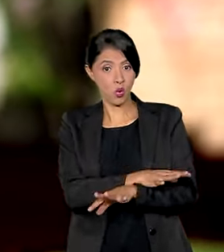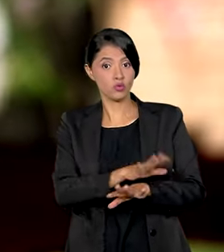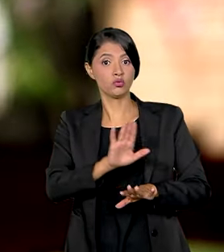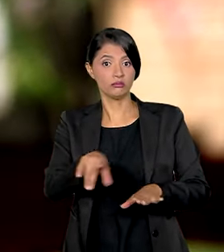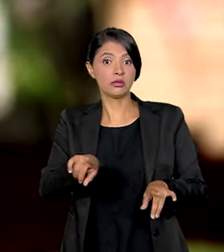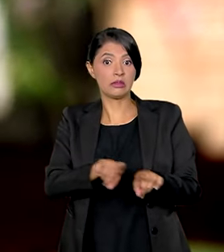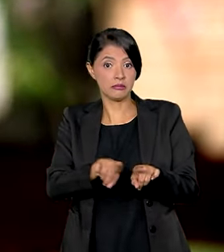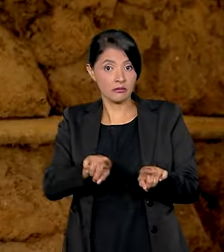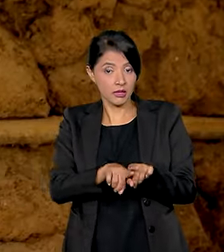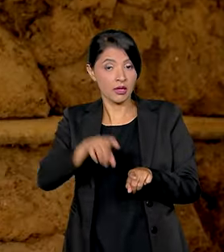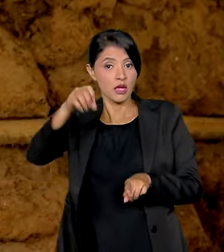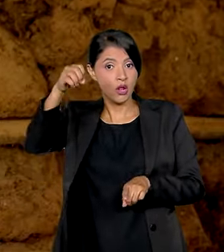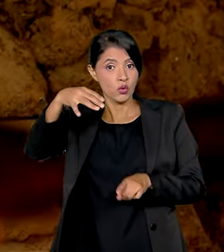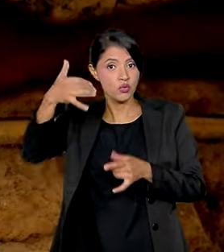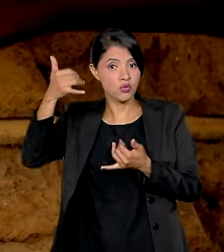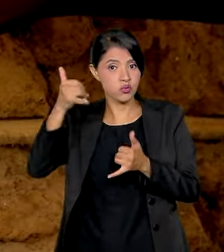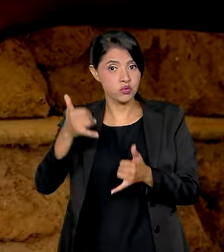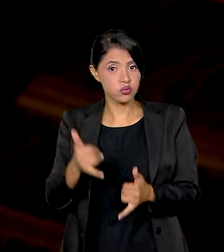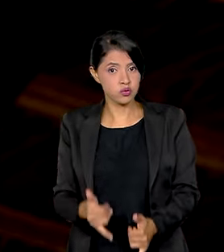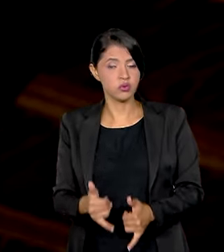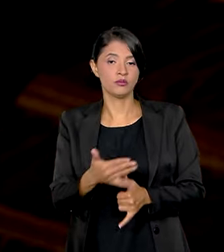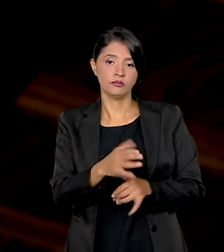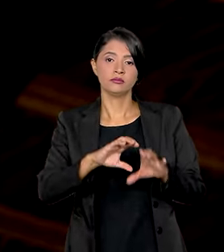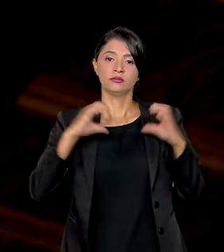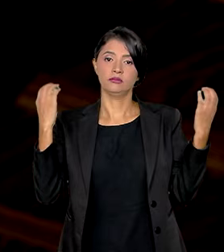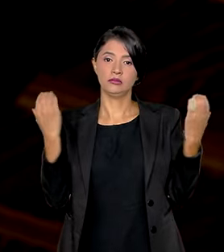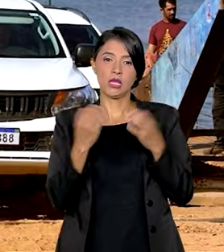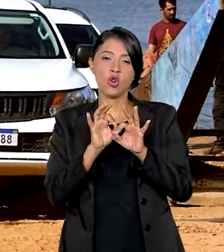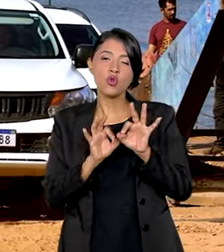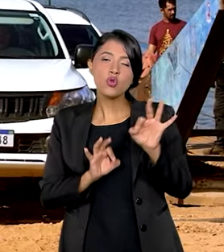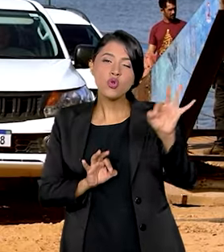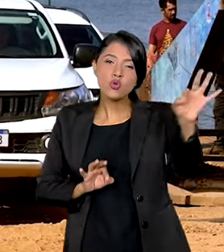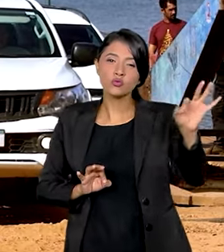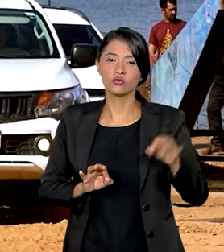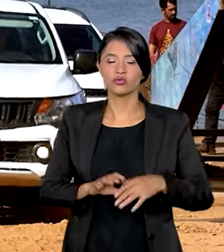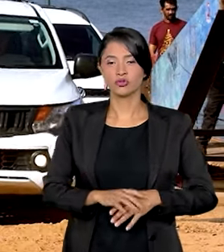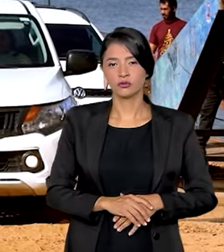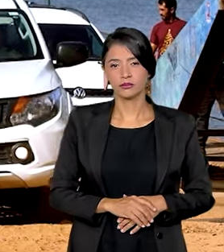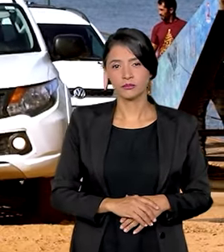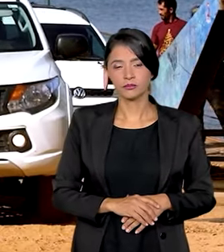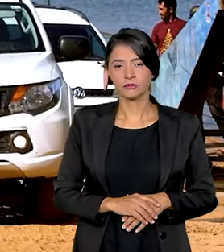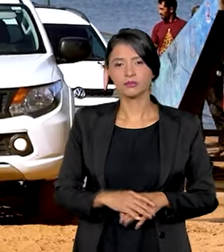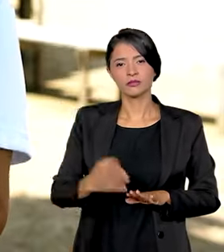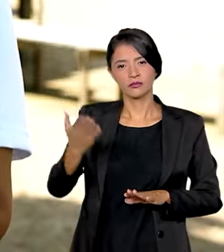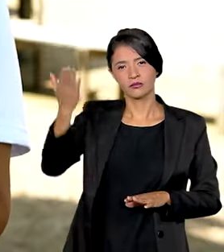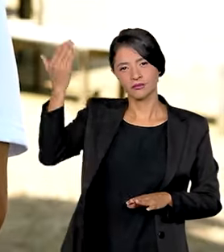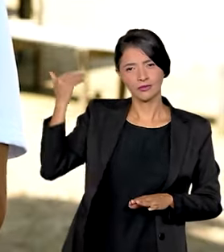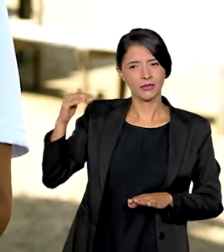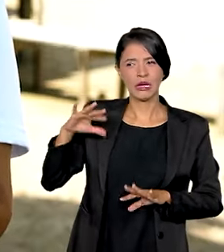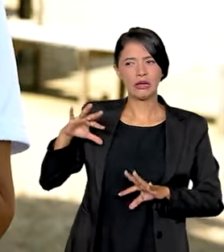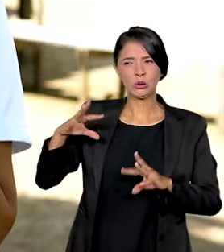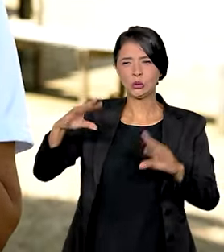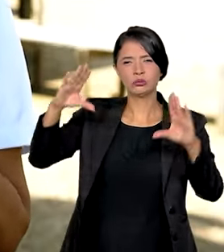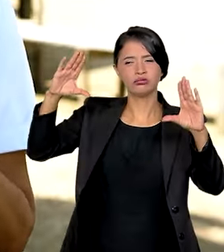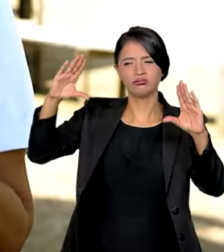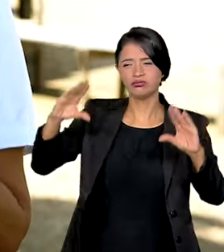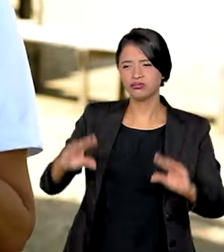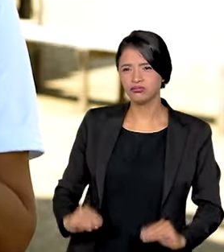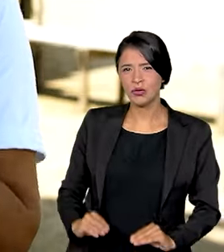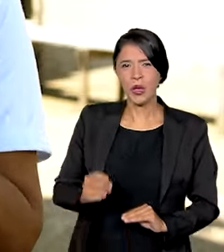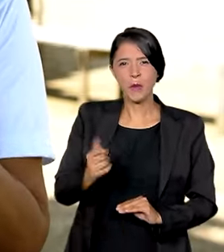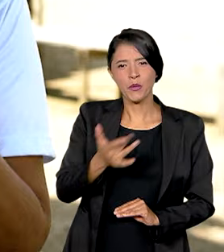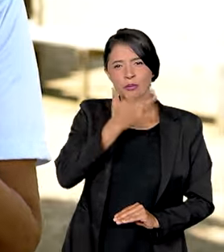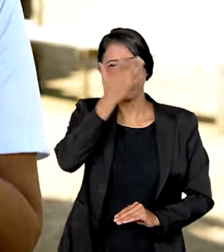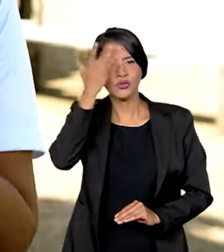Entrega que também significou a chegada da luz elétrica a comunidades isoladas da região. Antigamente, né, era tudo escuro, né?